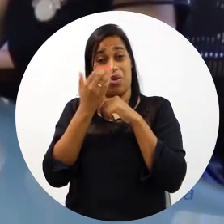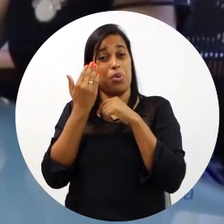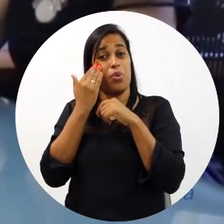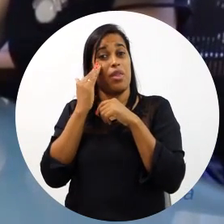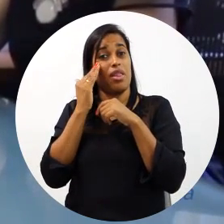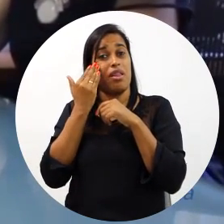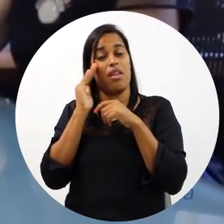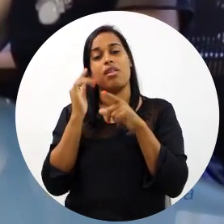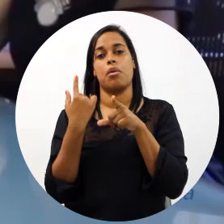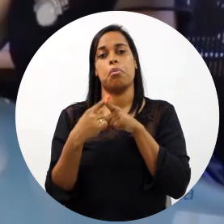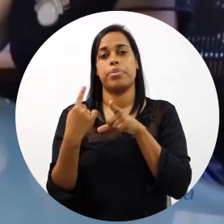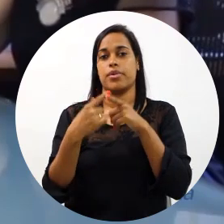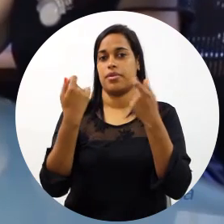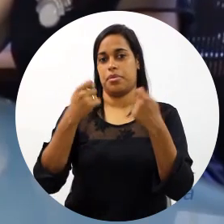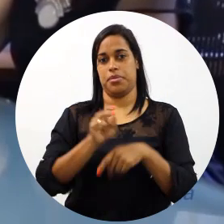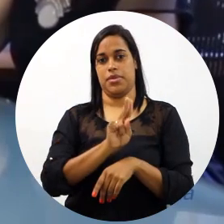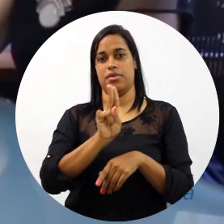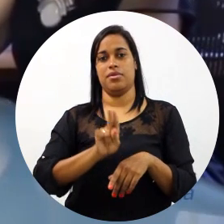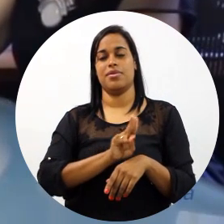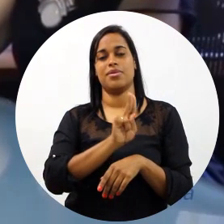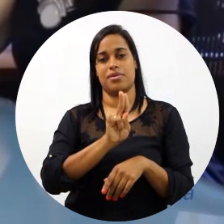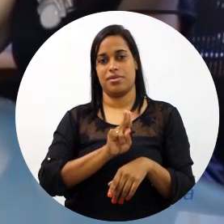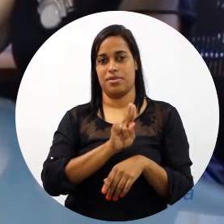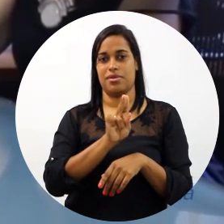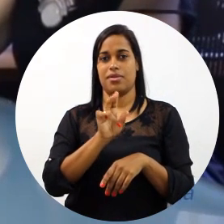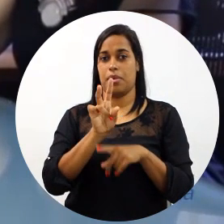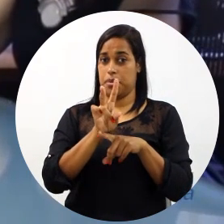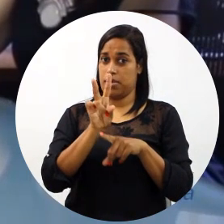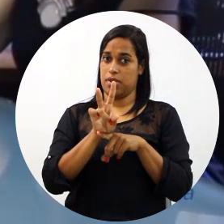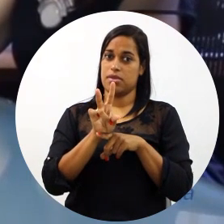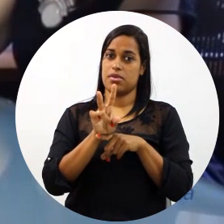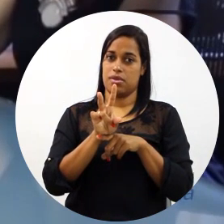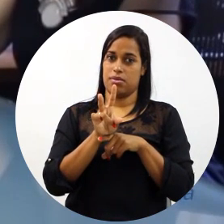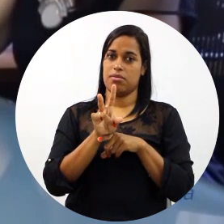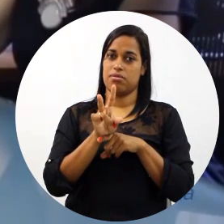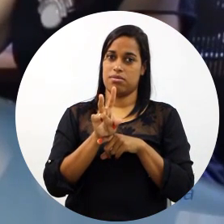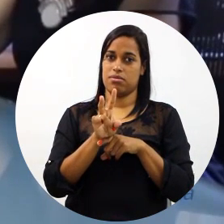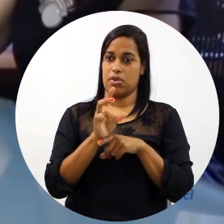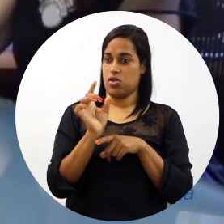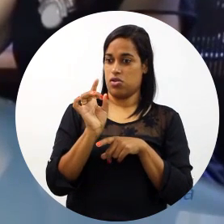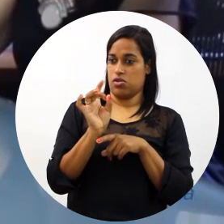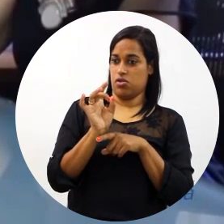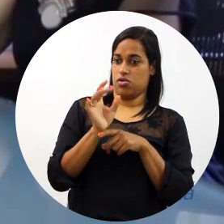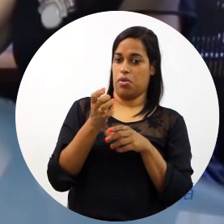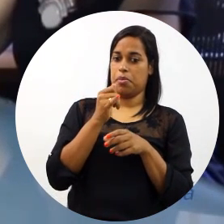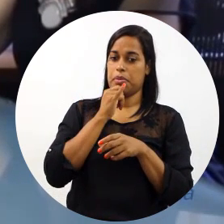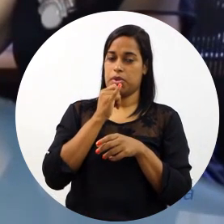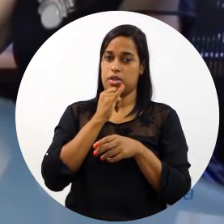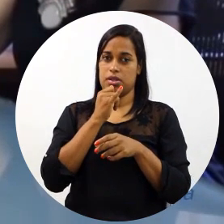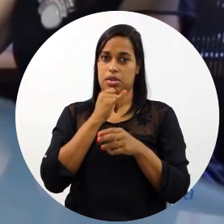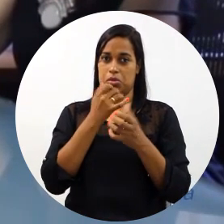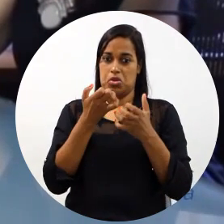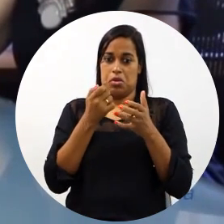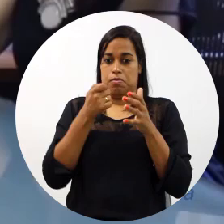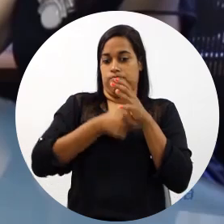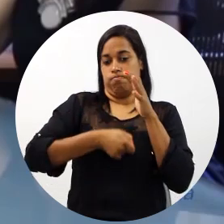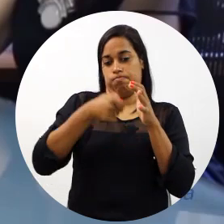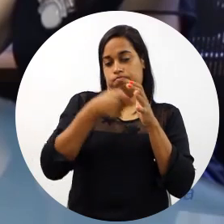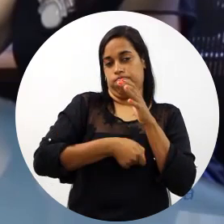por que aqui só entra com luva ou com máscara. Exatamente. Não adianta eu querer impor apenas